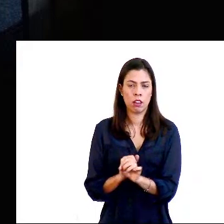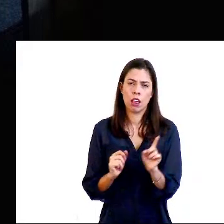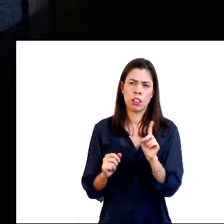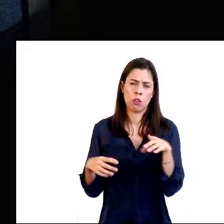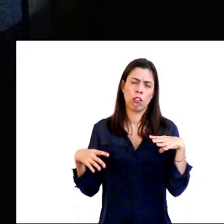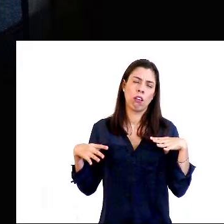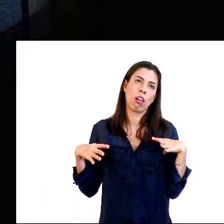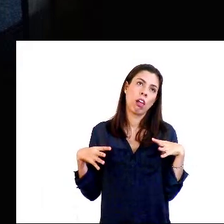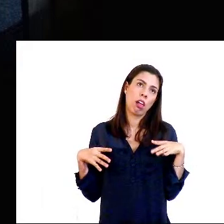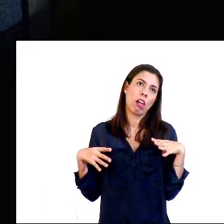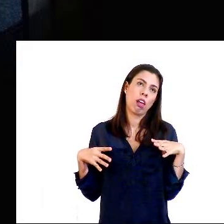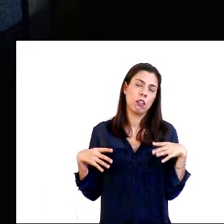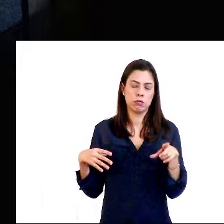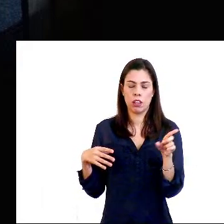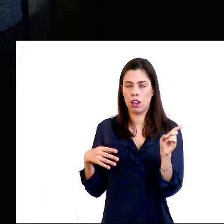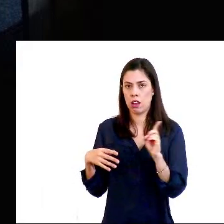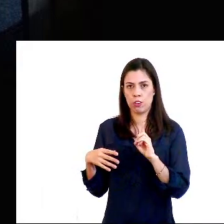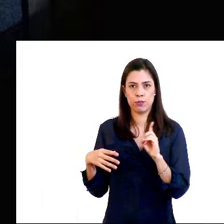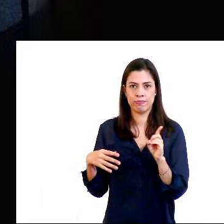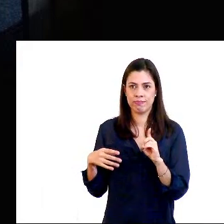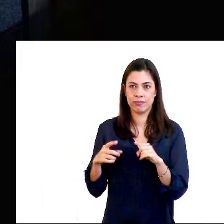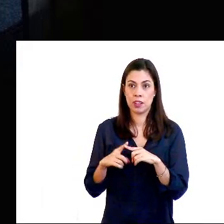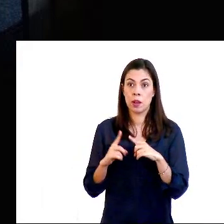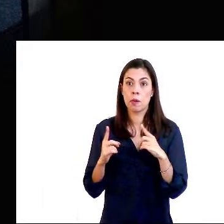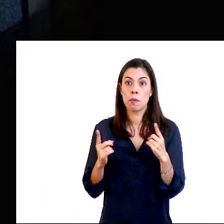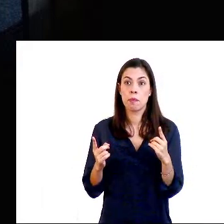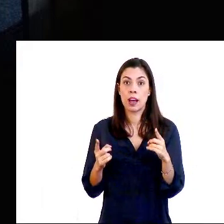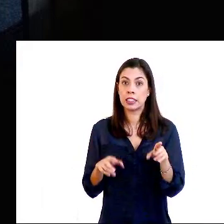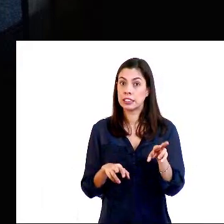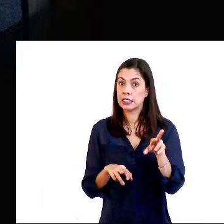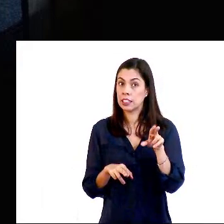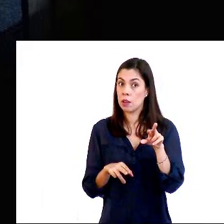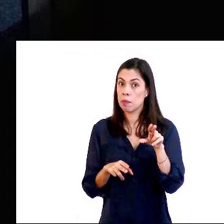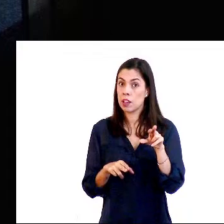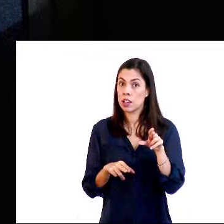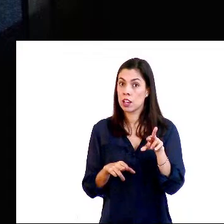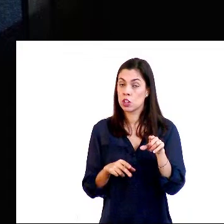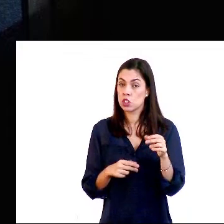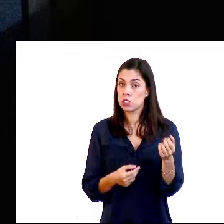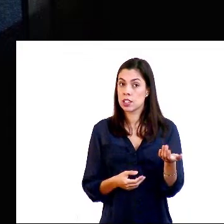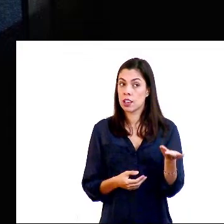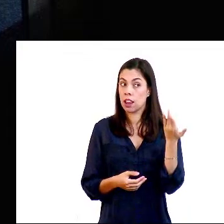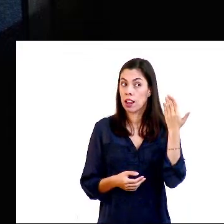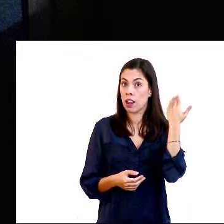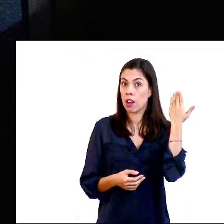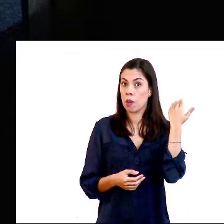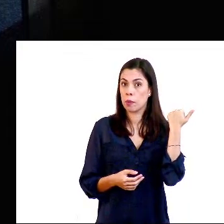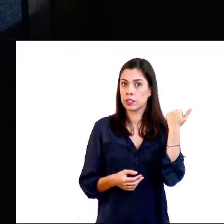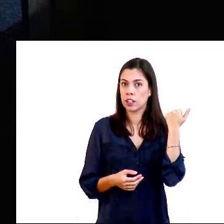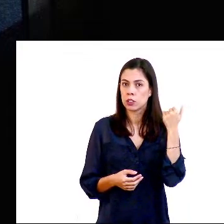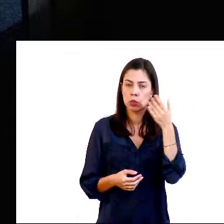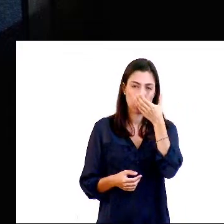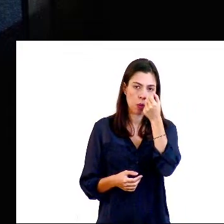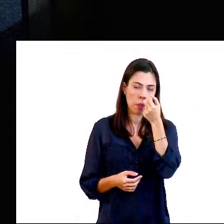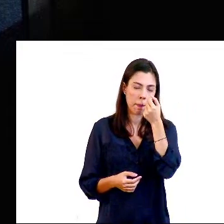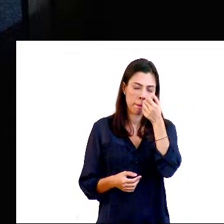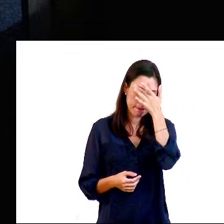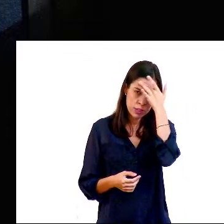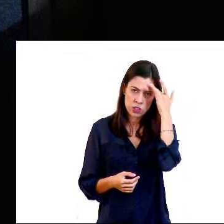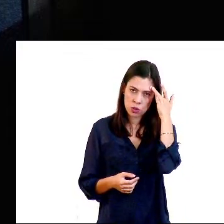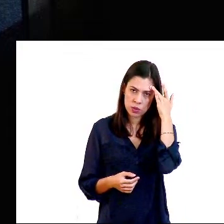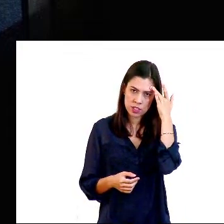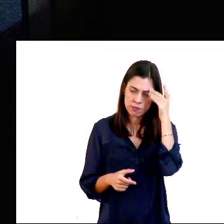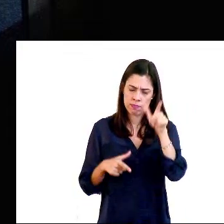que, pela fé e pela longanimidade, herdam as promessas. Pois quando Deus fez a promessa